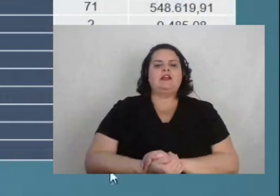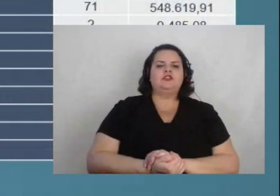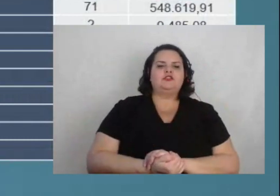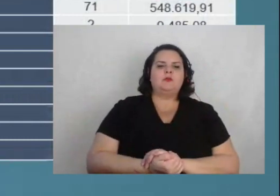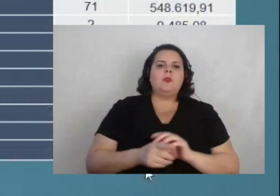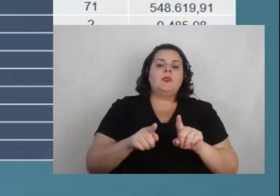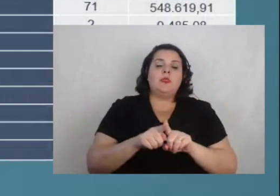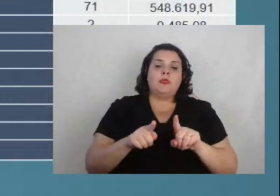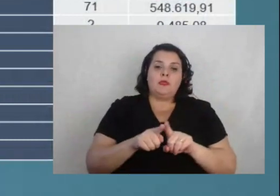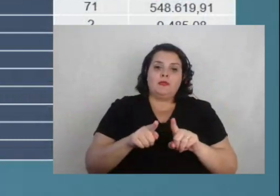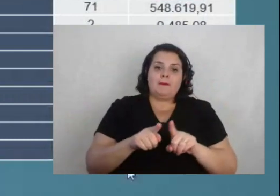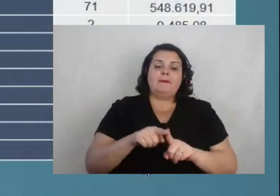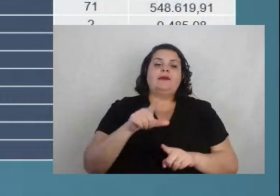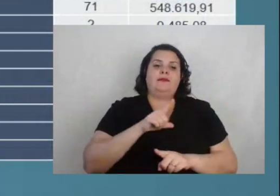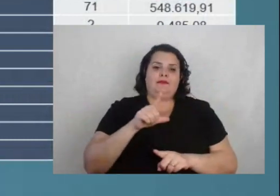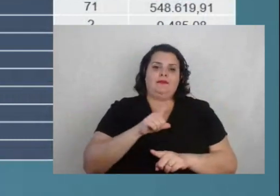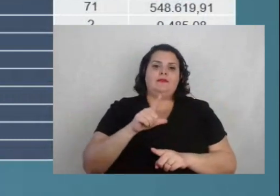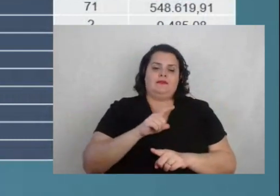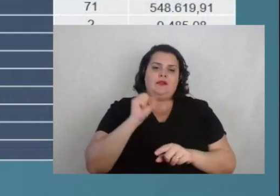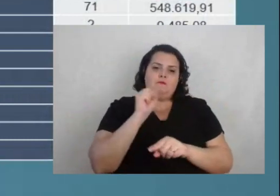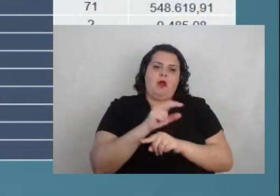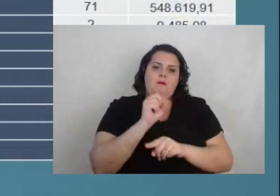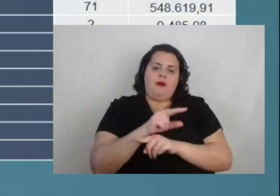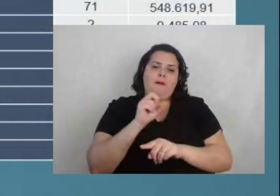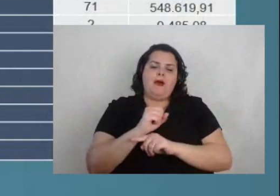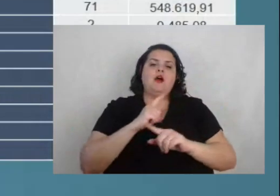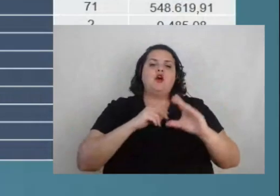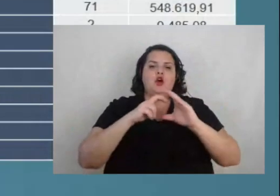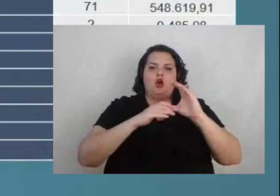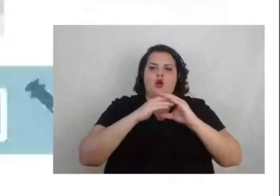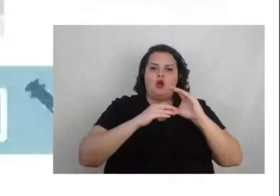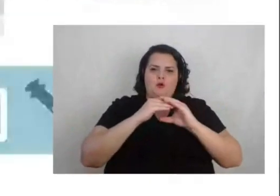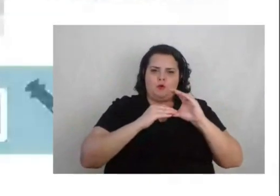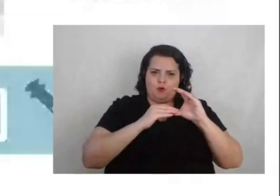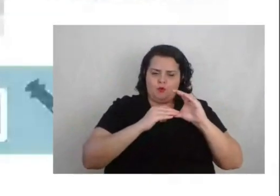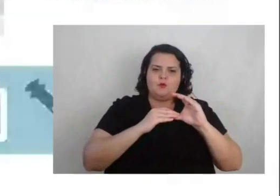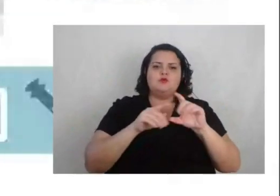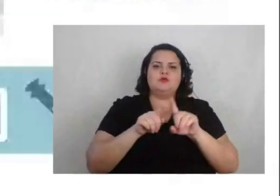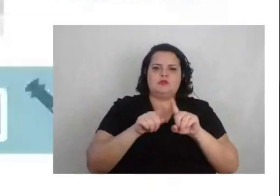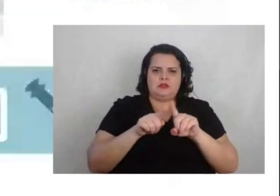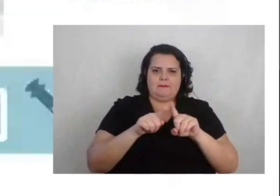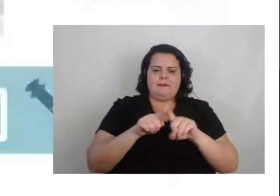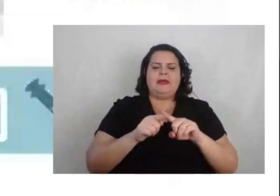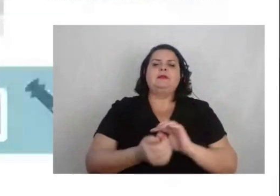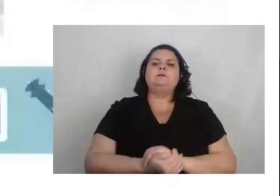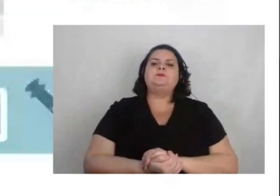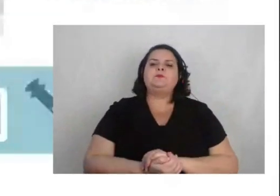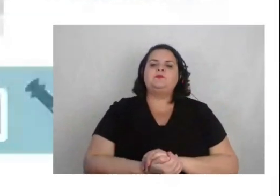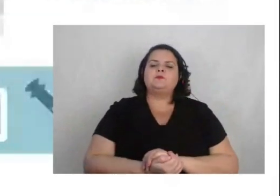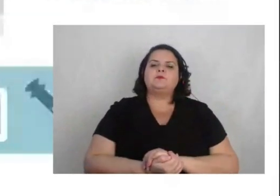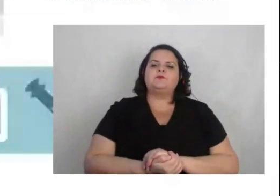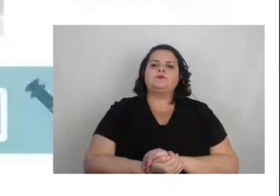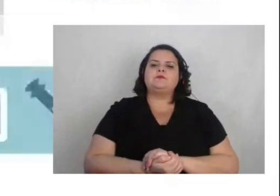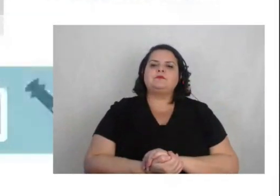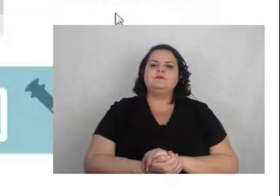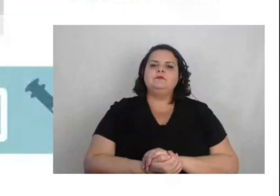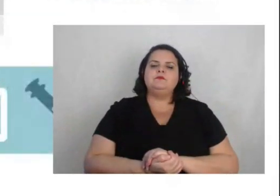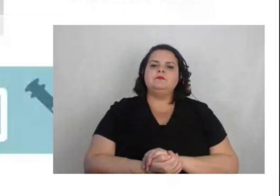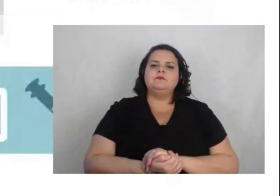via concurso público ou via hospital, dando um impacto grande de funcionamento. Esse aqui o